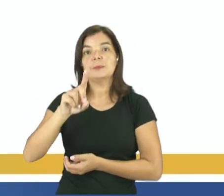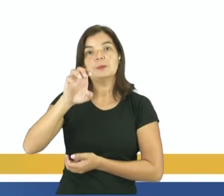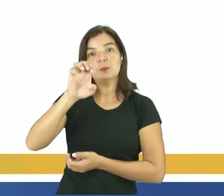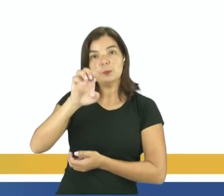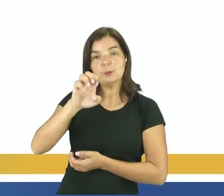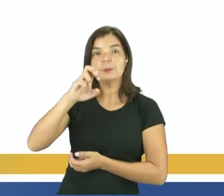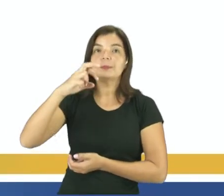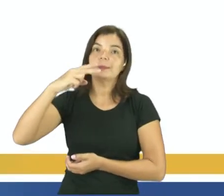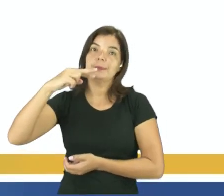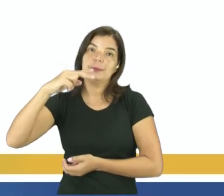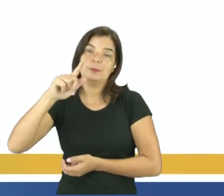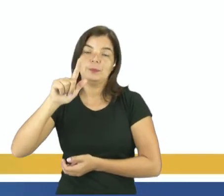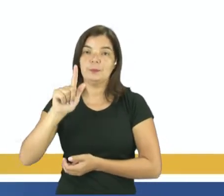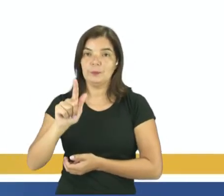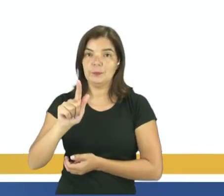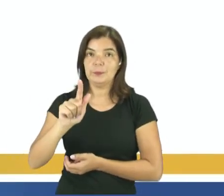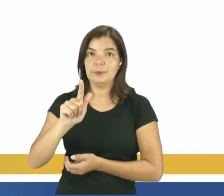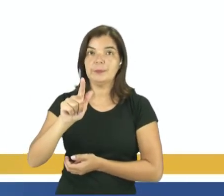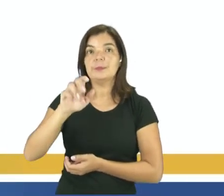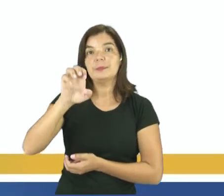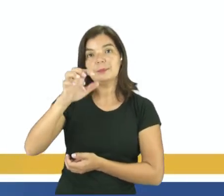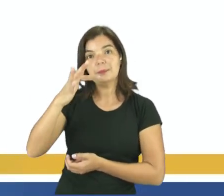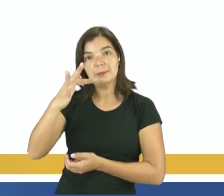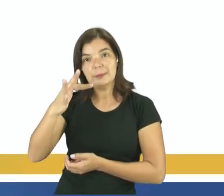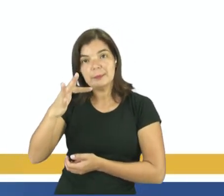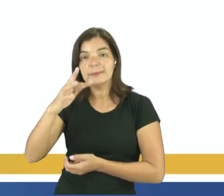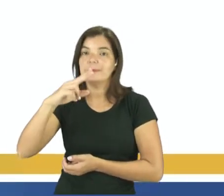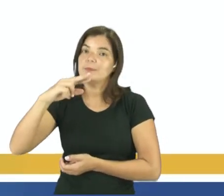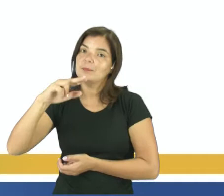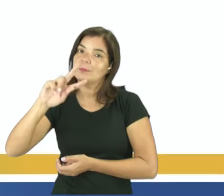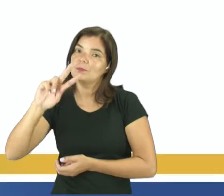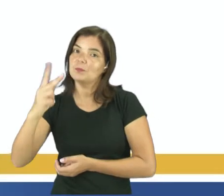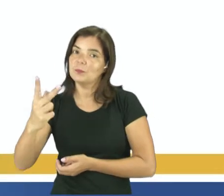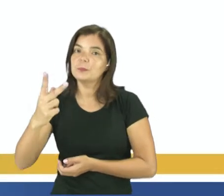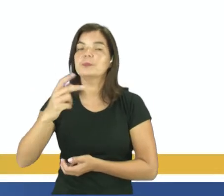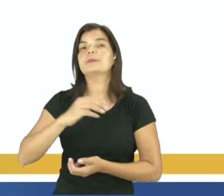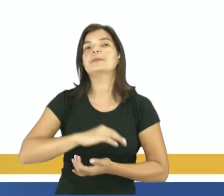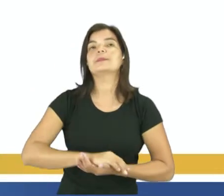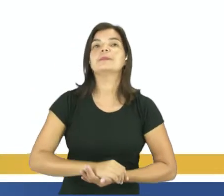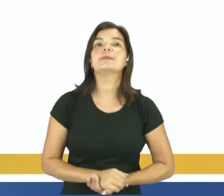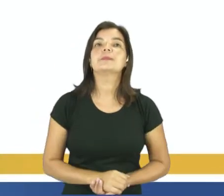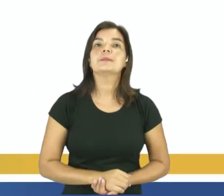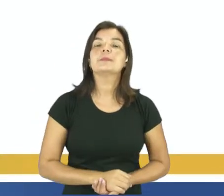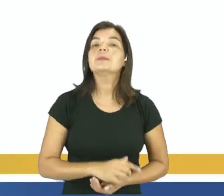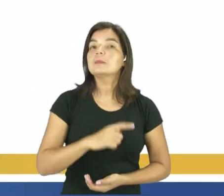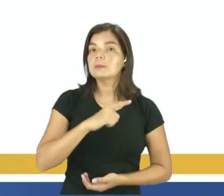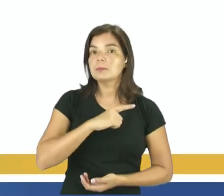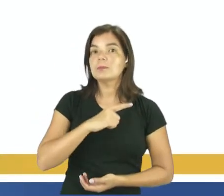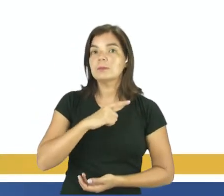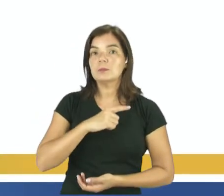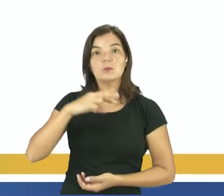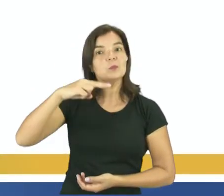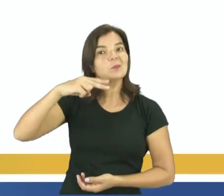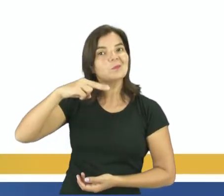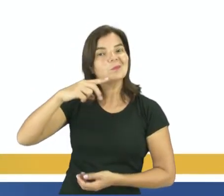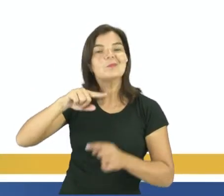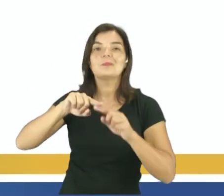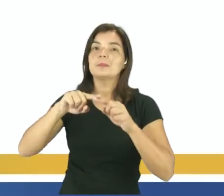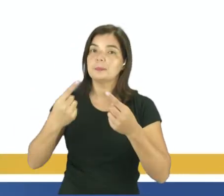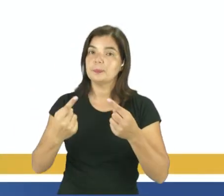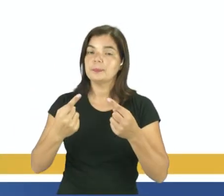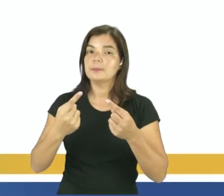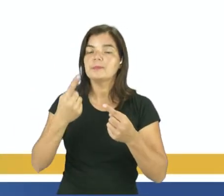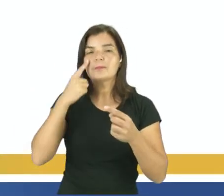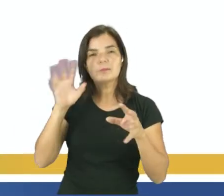D, o ângulo E é igual ao ângulo G e o ângulo F é igual ao ângulo H. Aqui eu usei a palavra igual, gente, mas foi